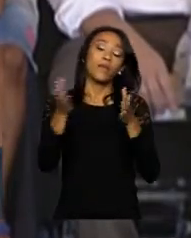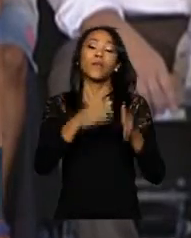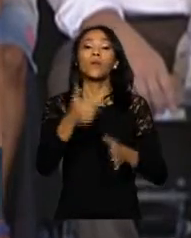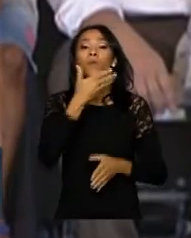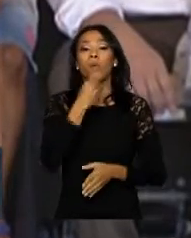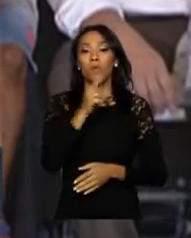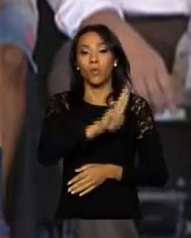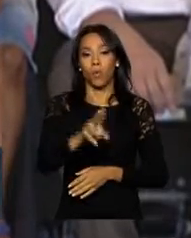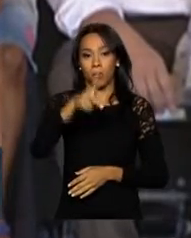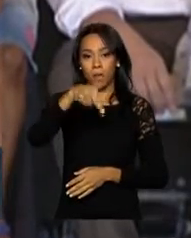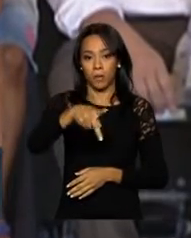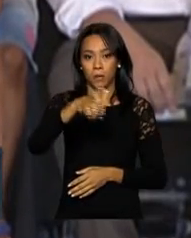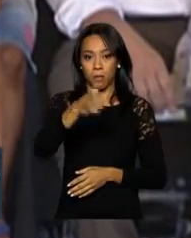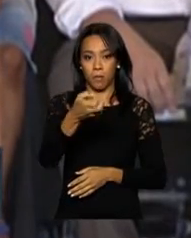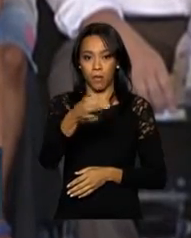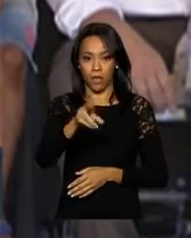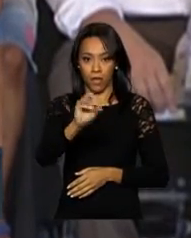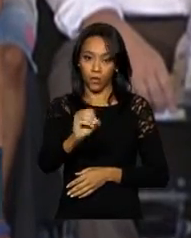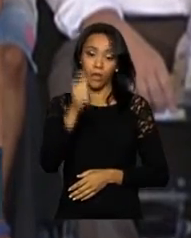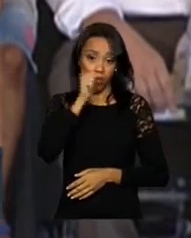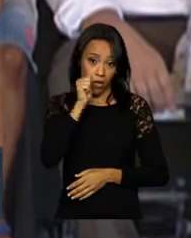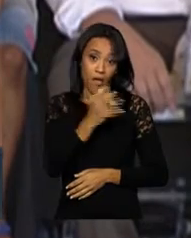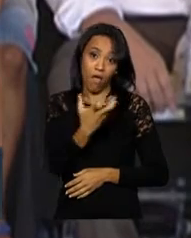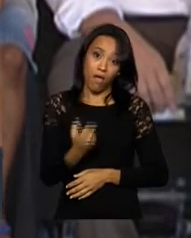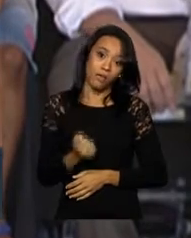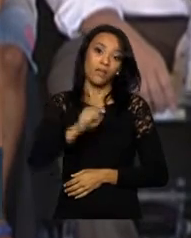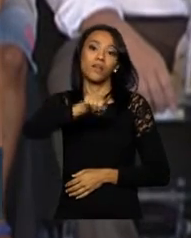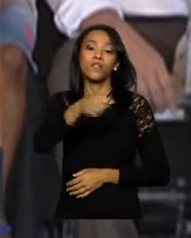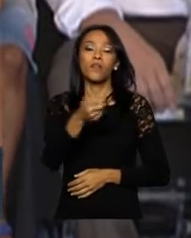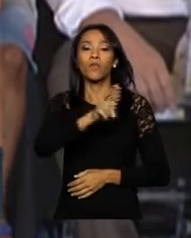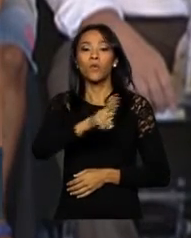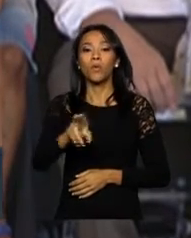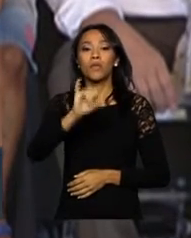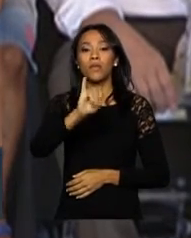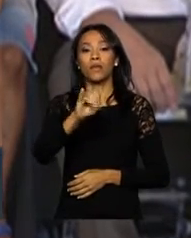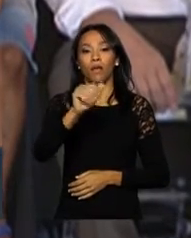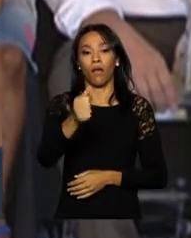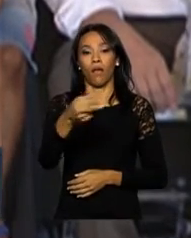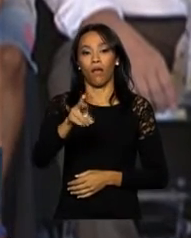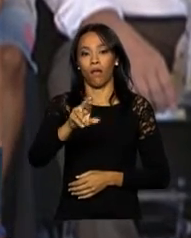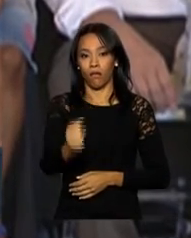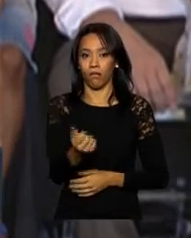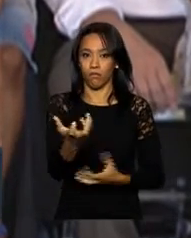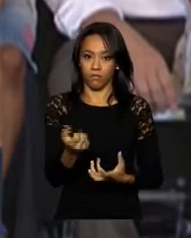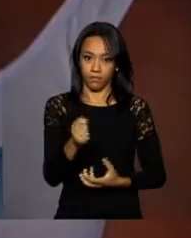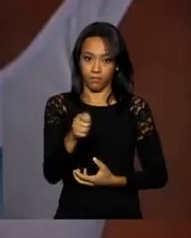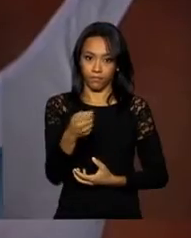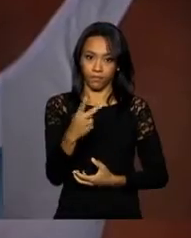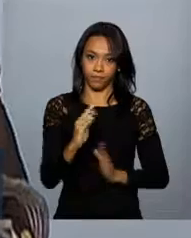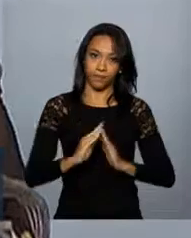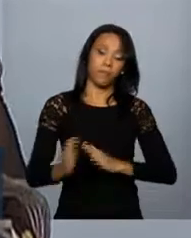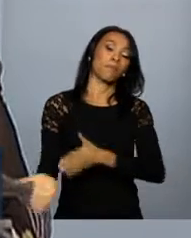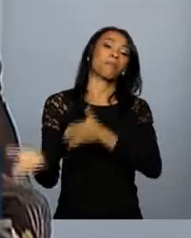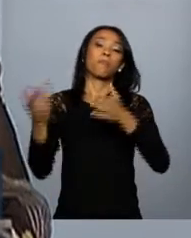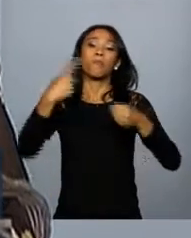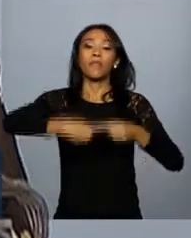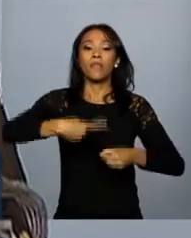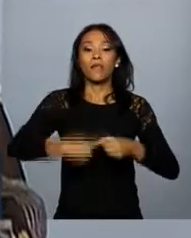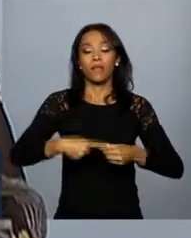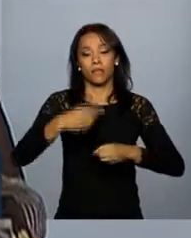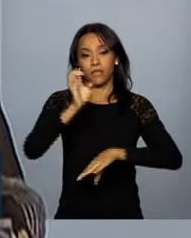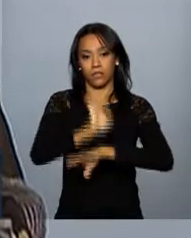Bigardi. E a nossa beneficiária, Yara Silva Santos. Em Itu, em São